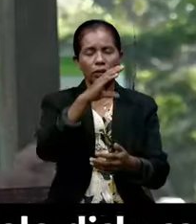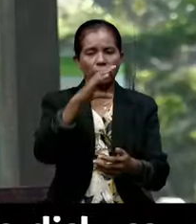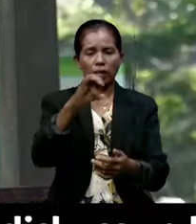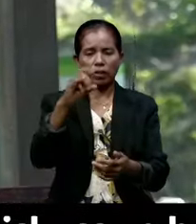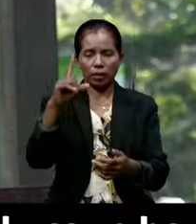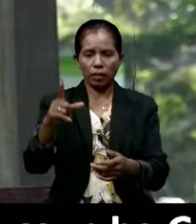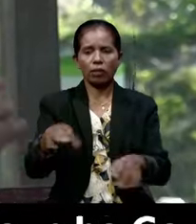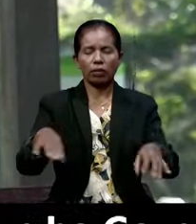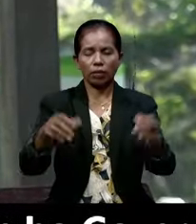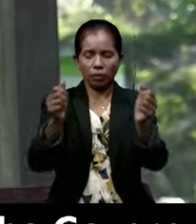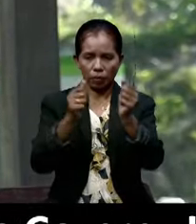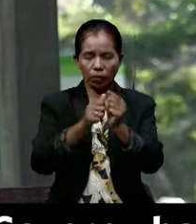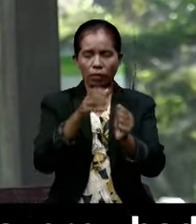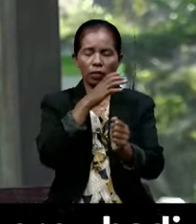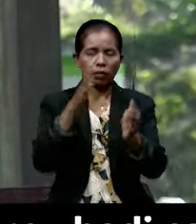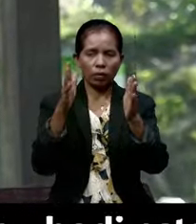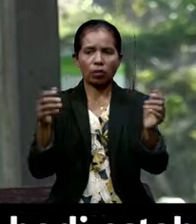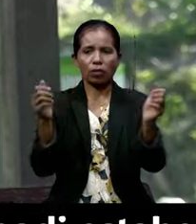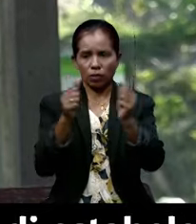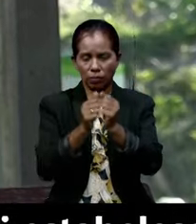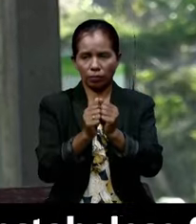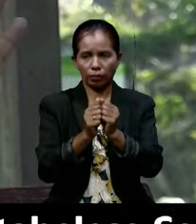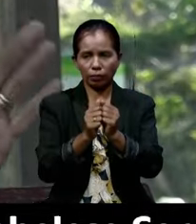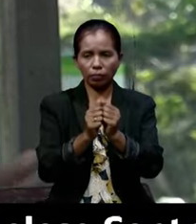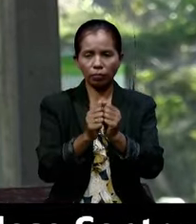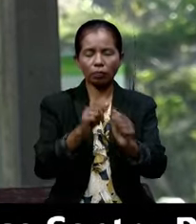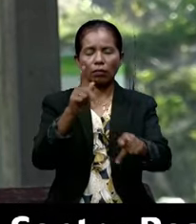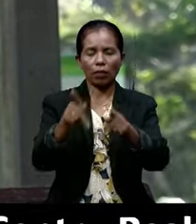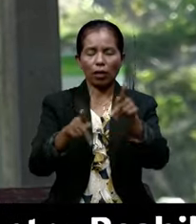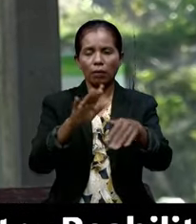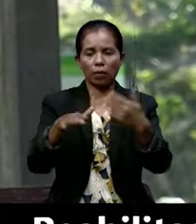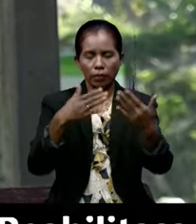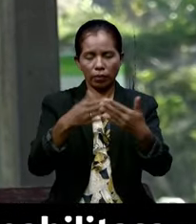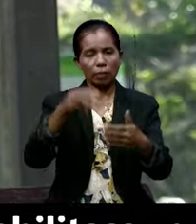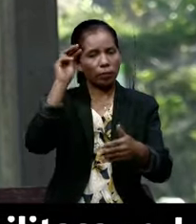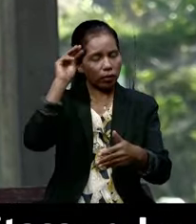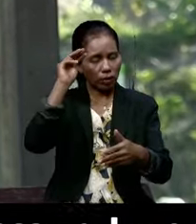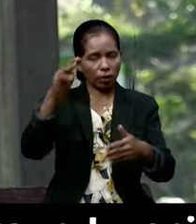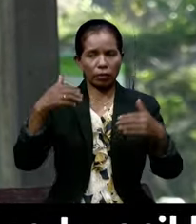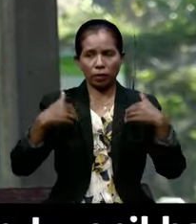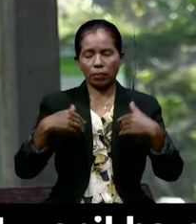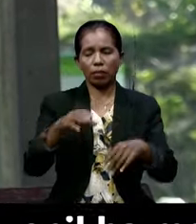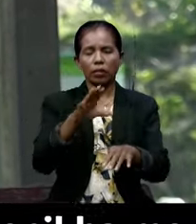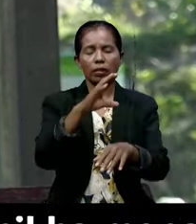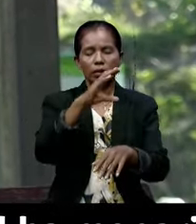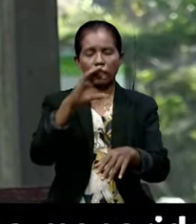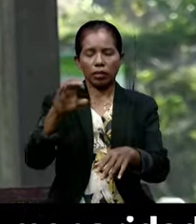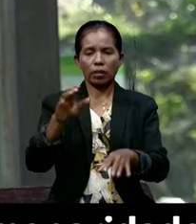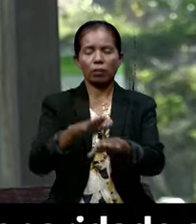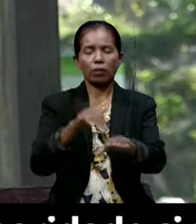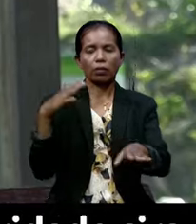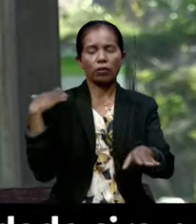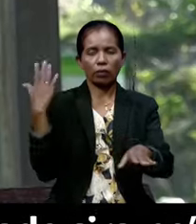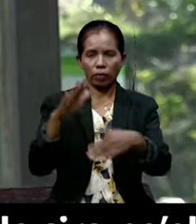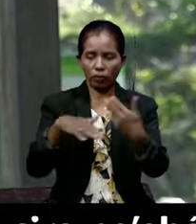serviço a mutu dia, homos, extensionista sira bem ministério ia, bebe sei si, ha recrutamento ba jovem lubukida, atu